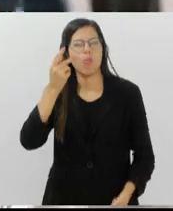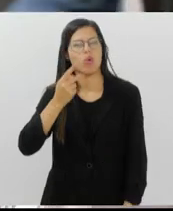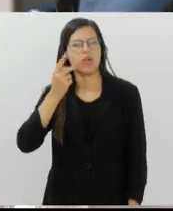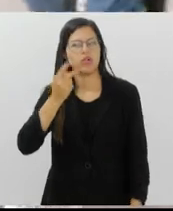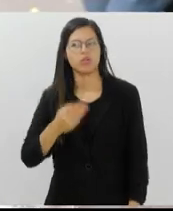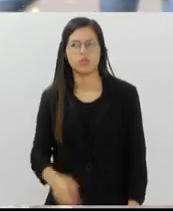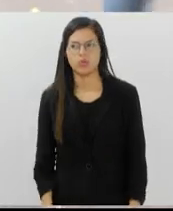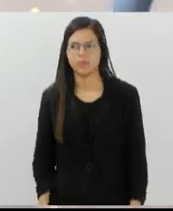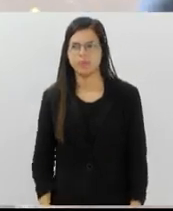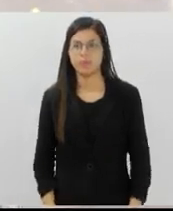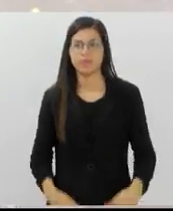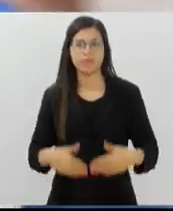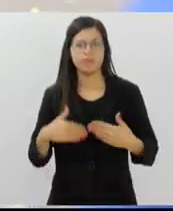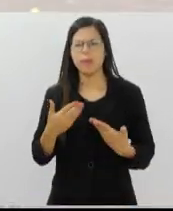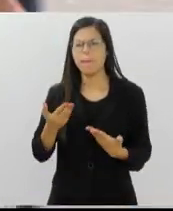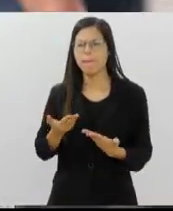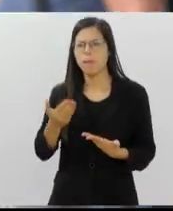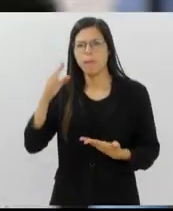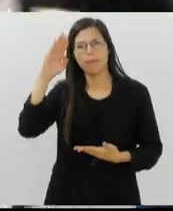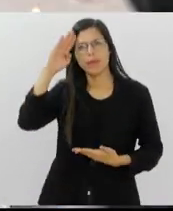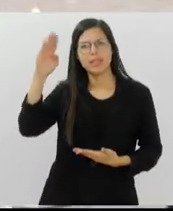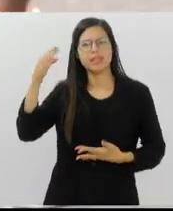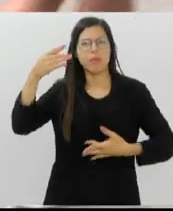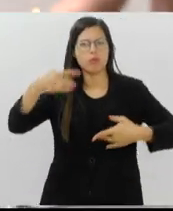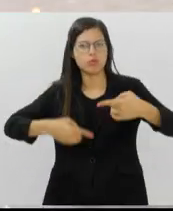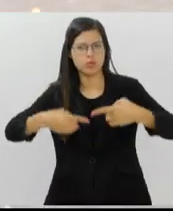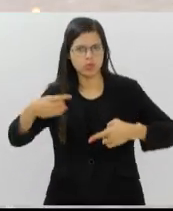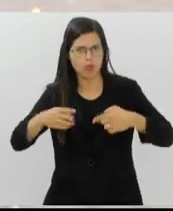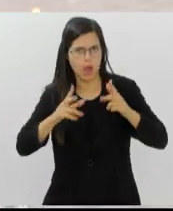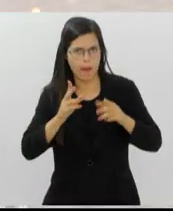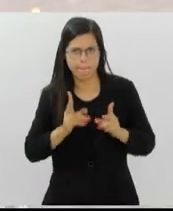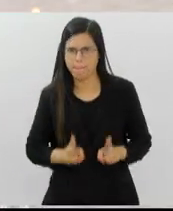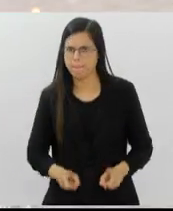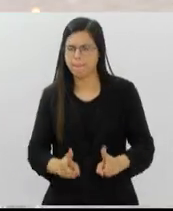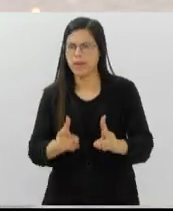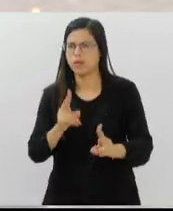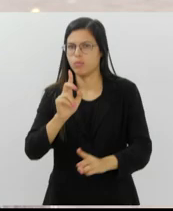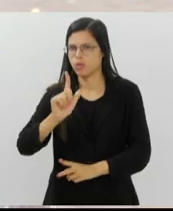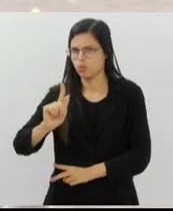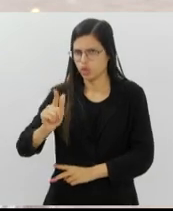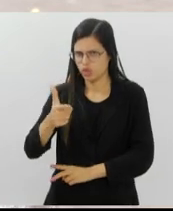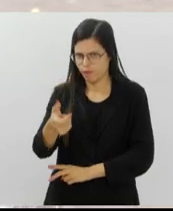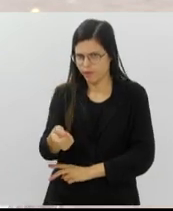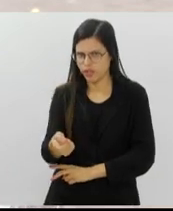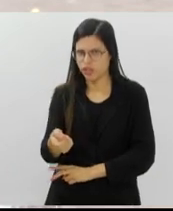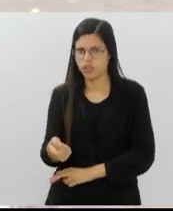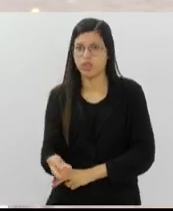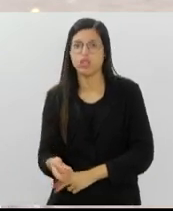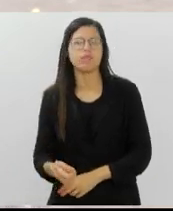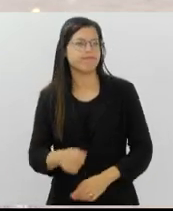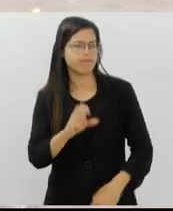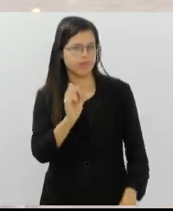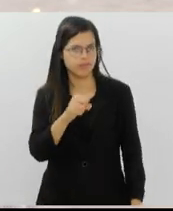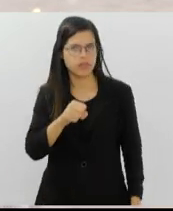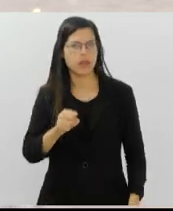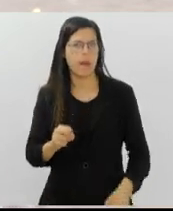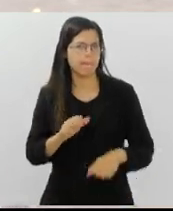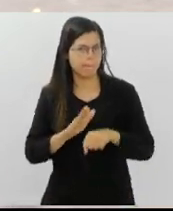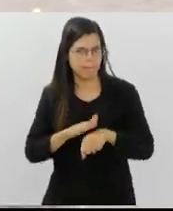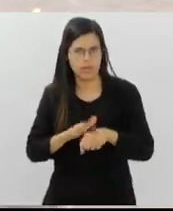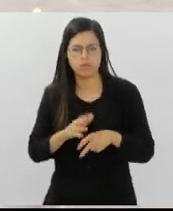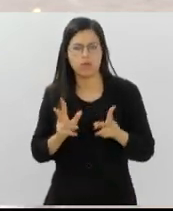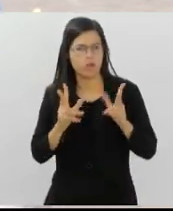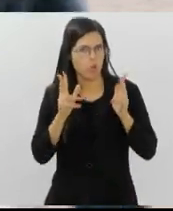são as principais discussões desse grupo C20? São as mesmas do G20 também? O que aborda? Absolutamente as mesmas. Nós